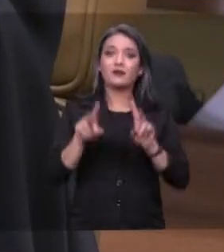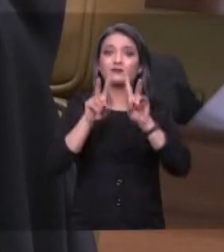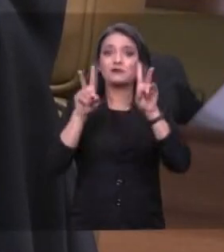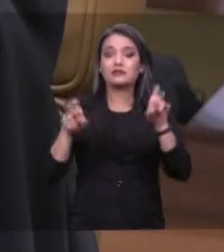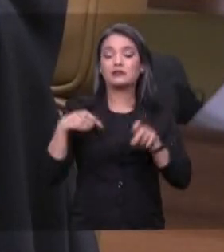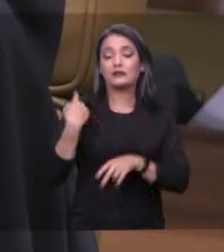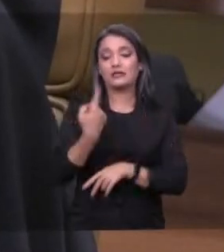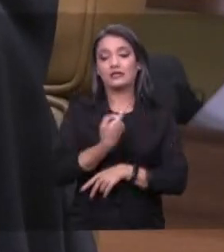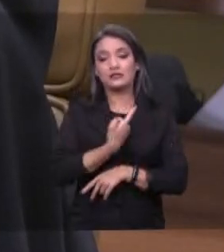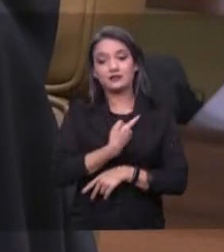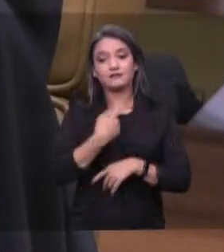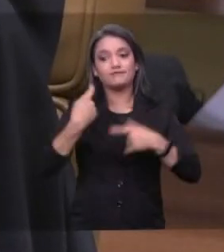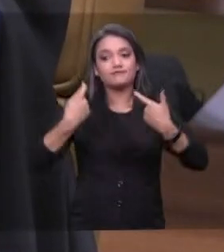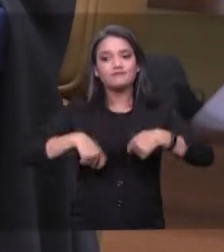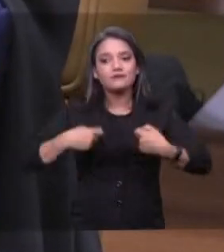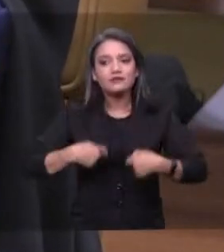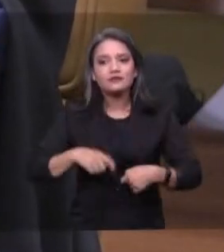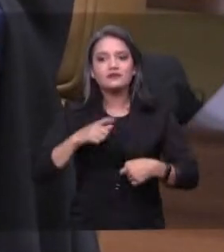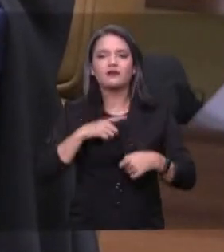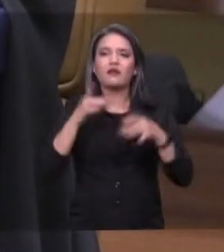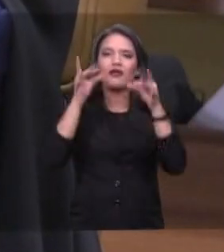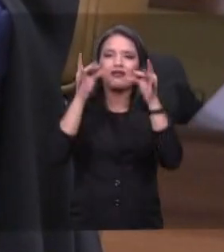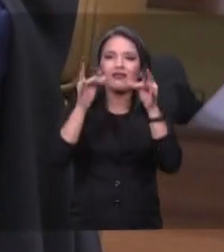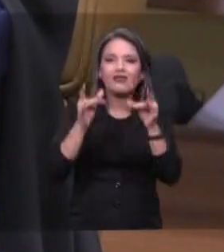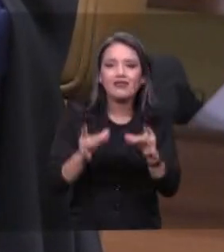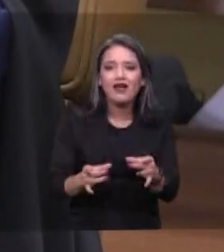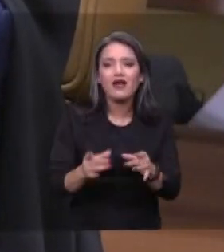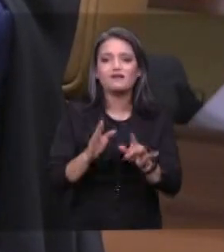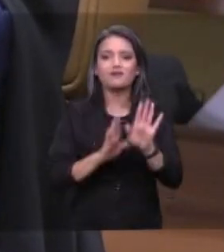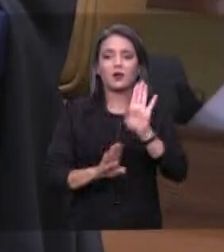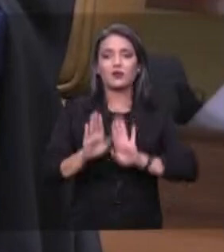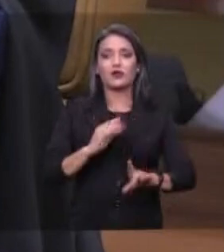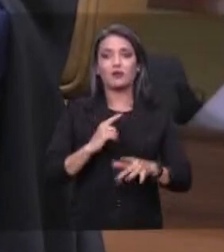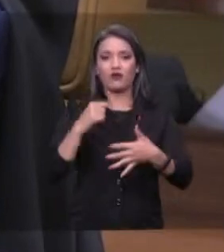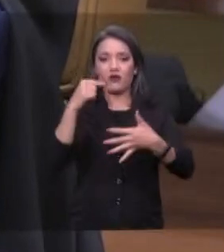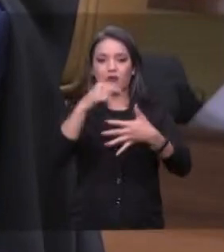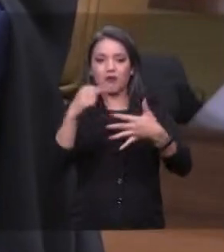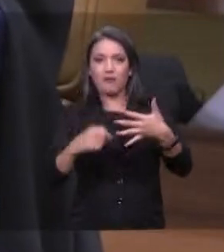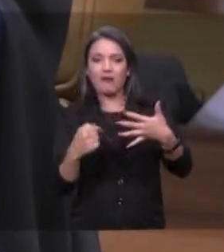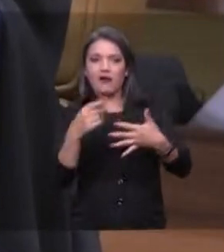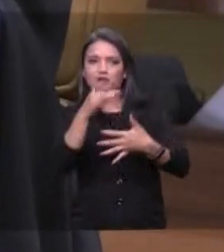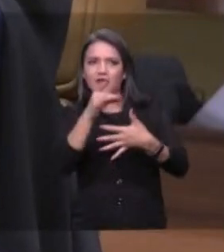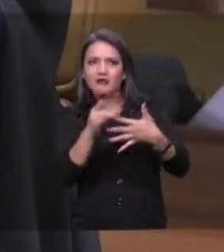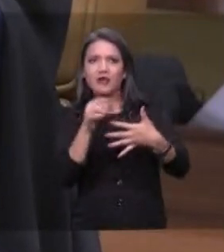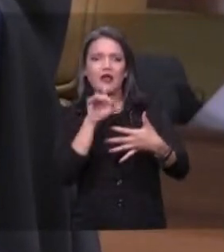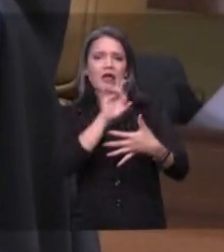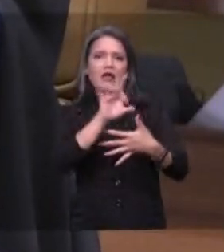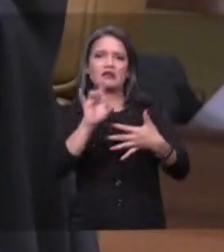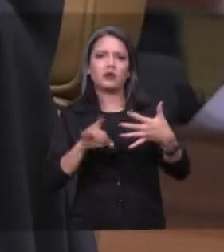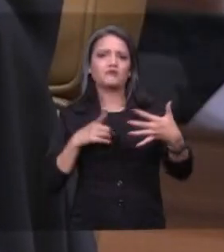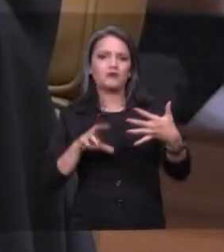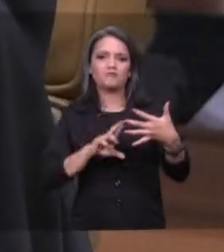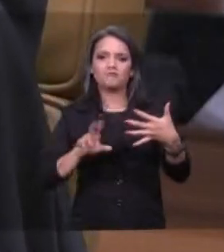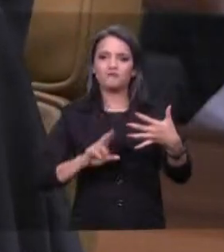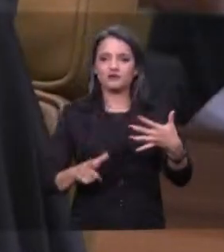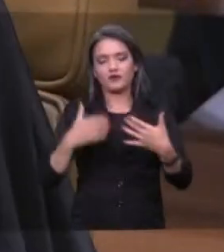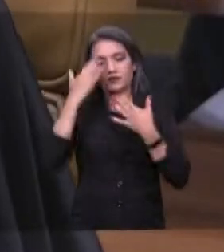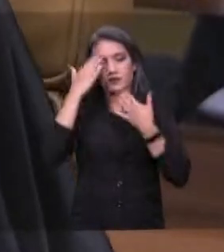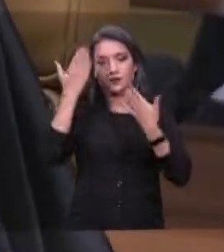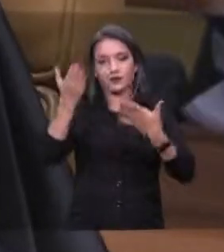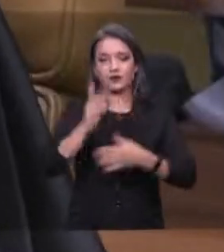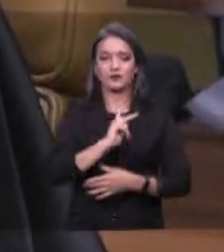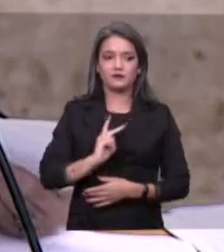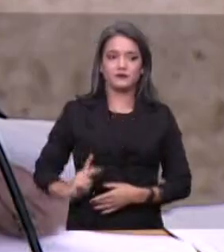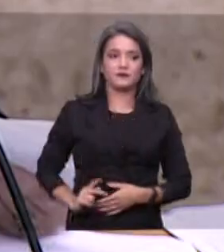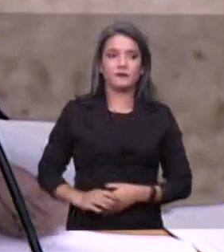nós deveremos tratar item por item, porque cada item tem a sua peculiaridade e a sua particularidade. Muito obrigado, senhora